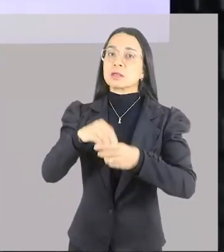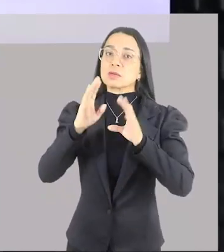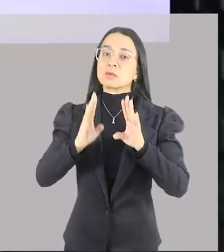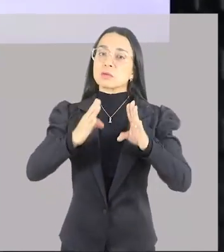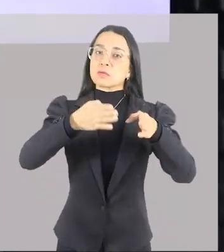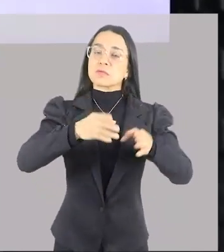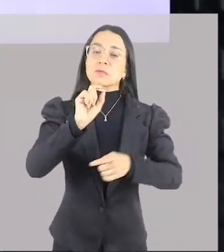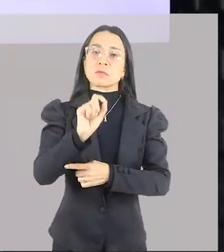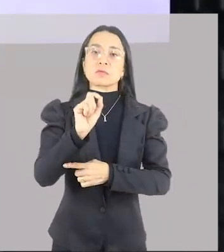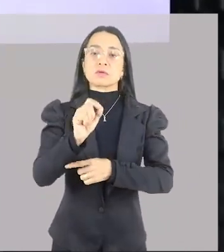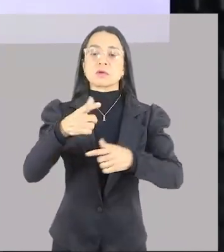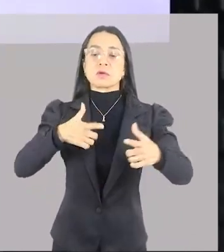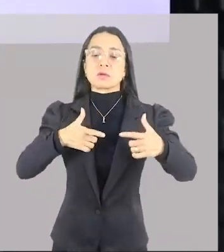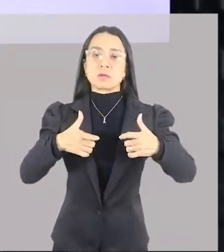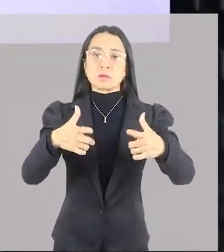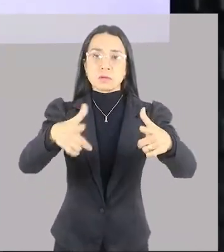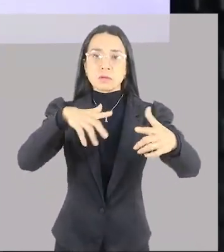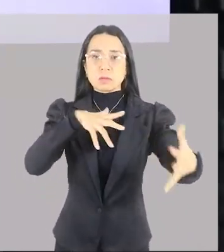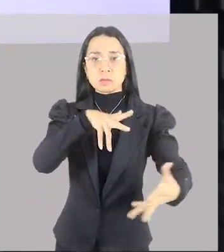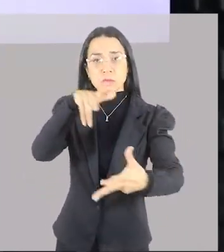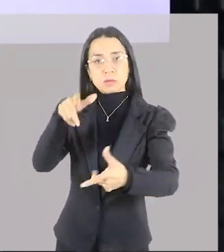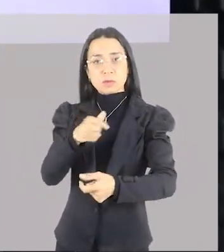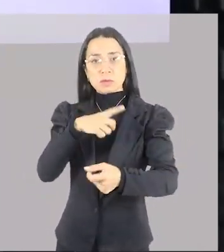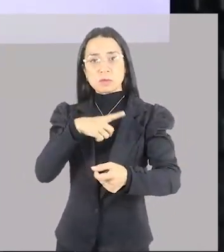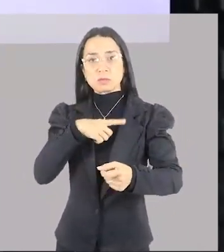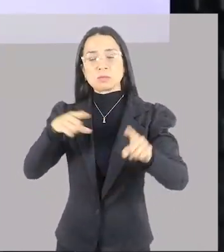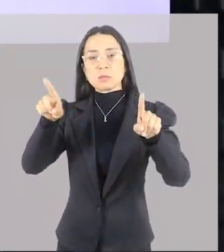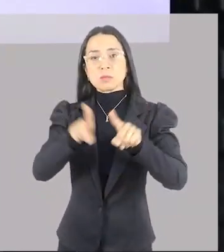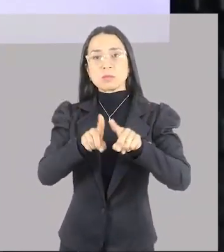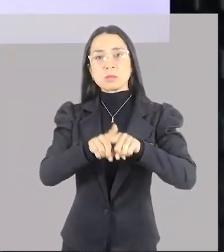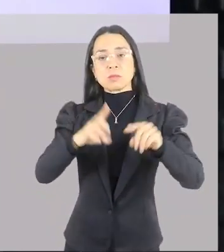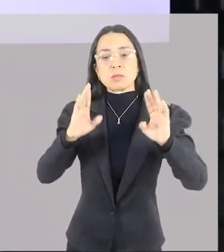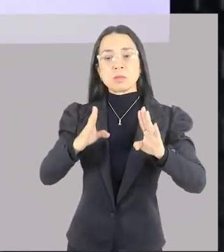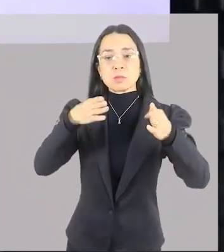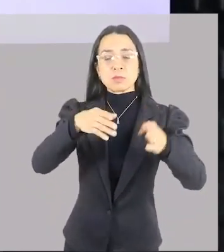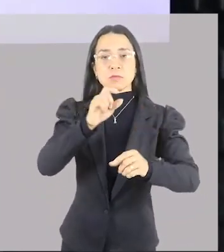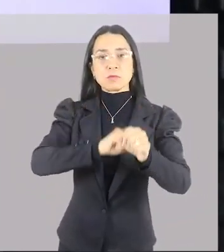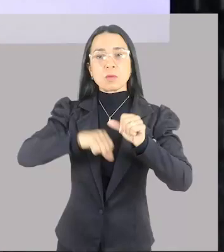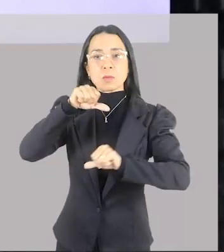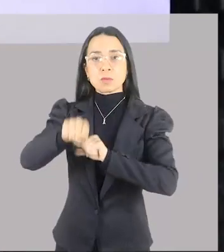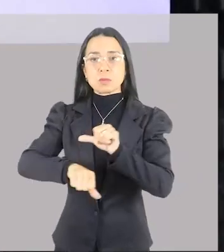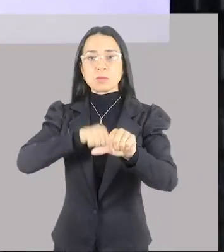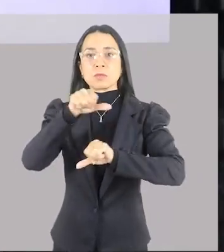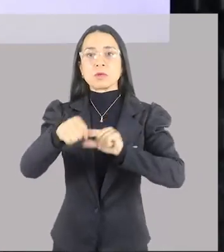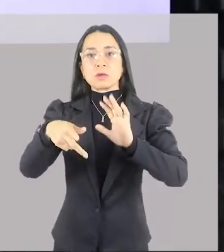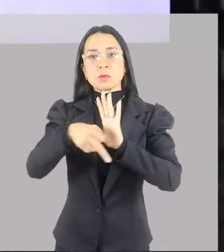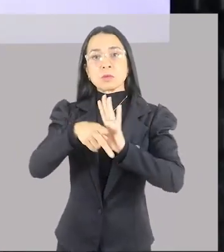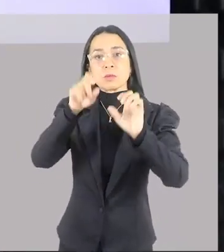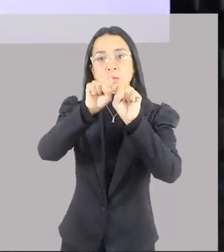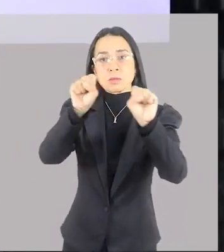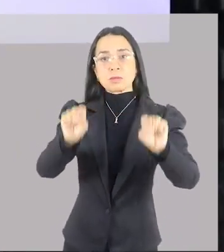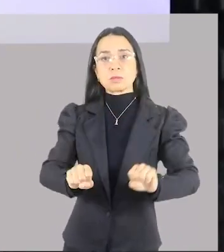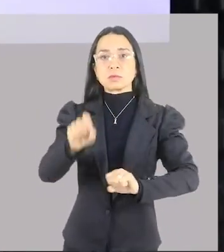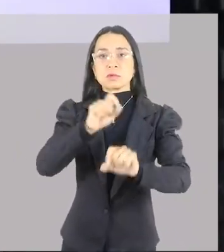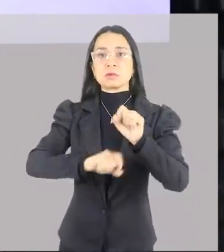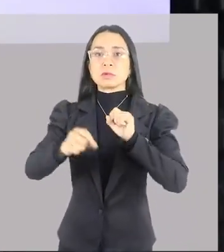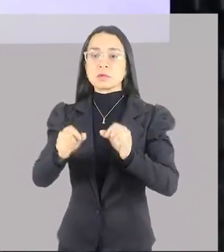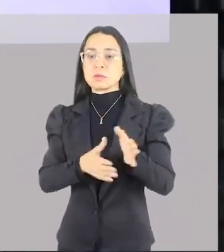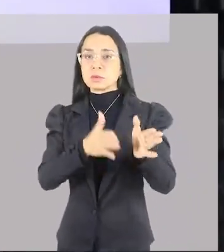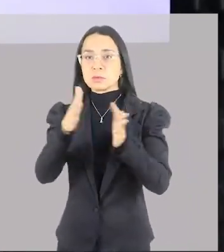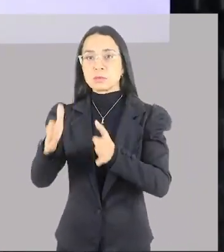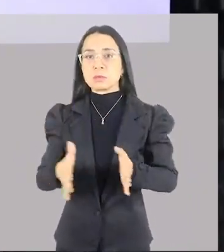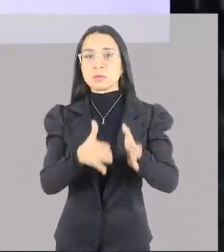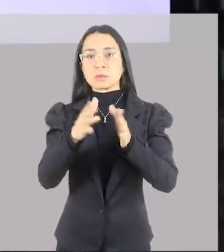de guerra mundial, nós estávamos ali com uma perspectiva de alteração do próprio sistema de